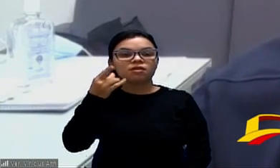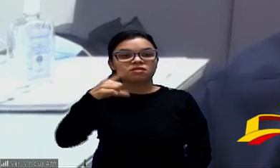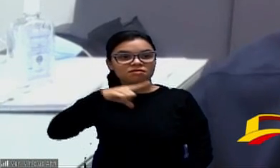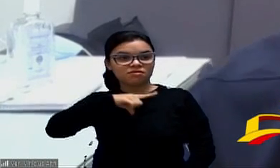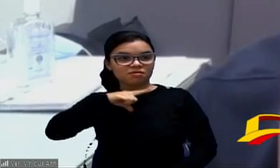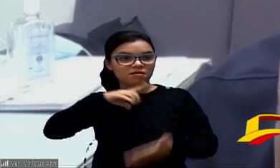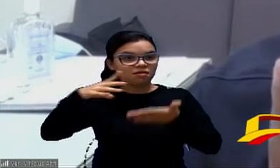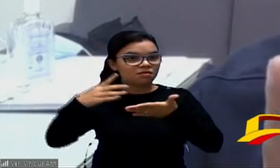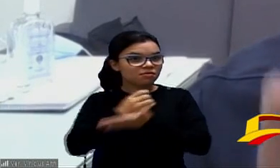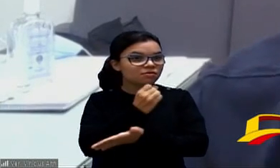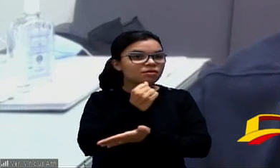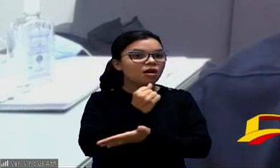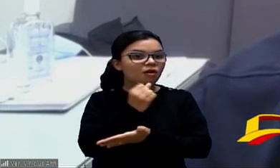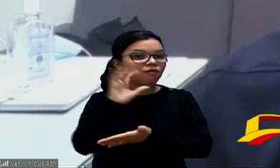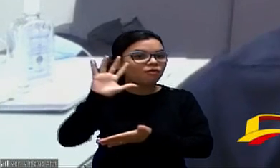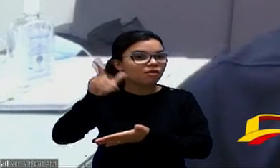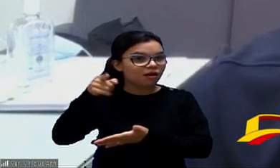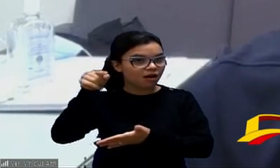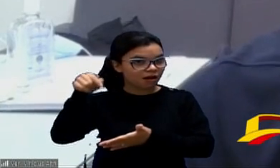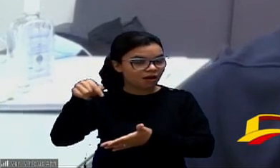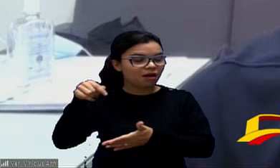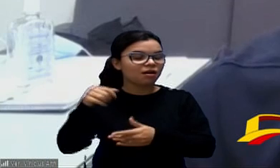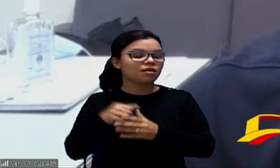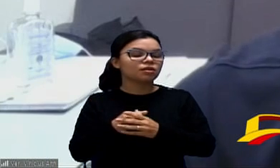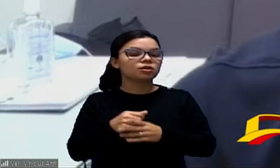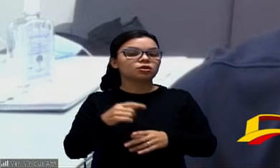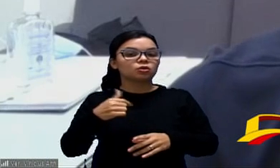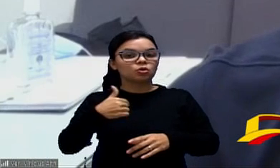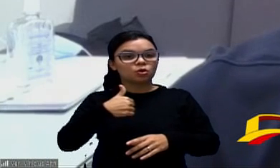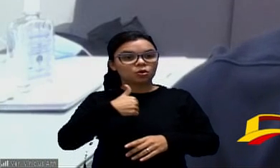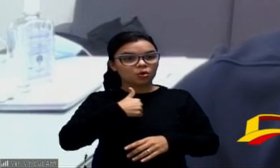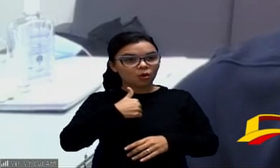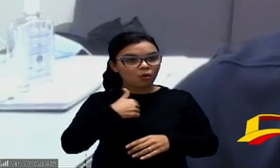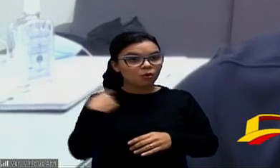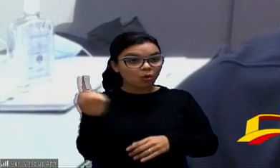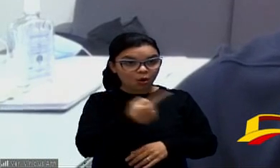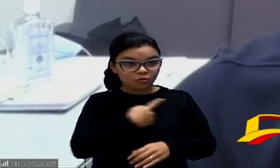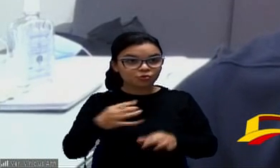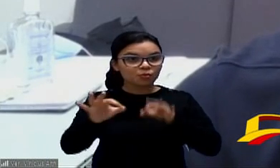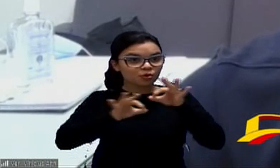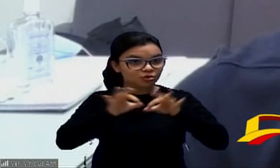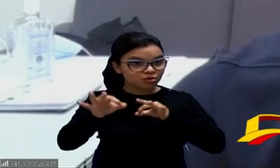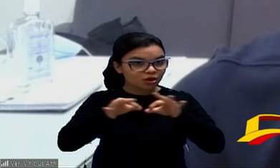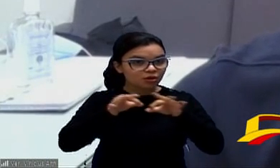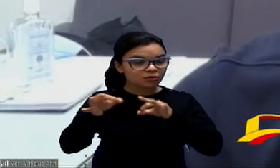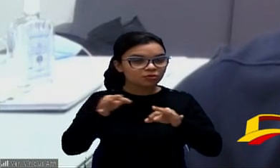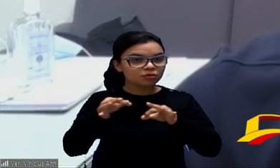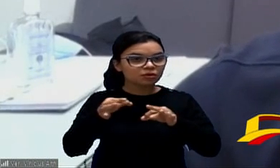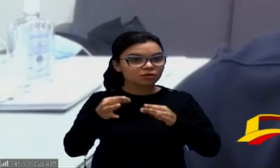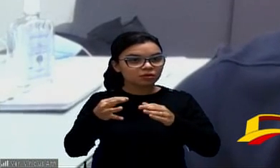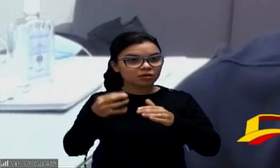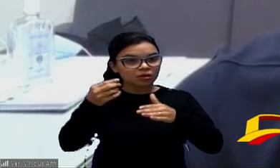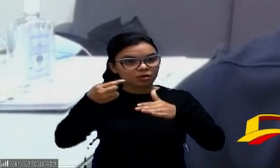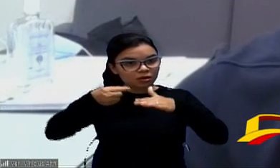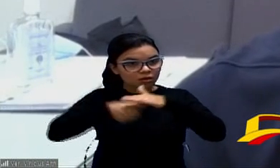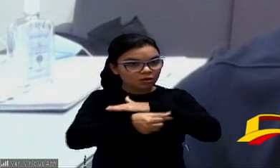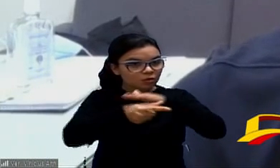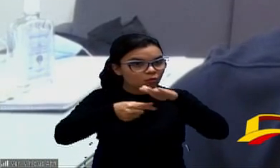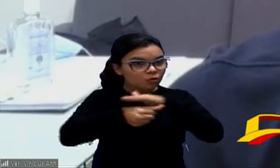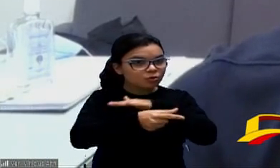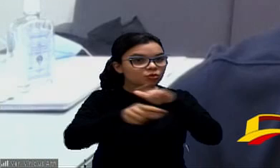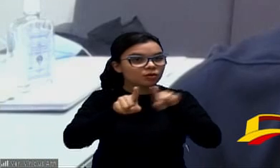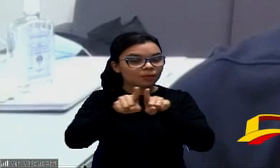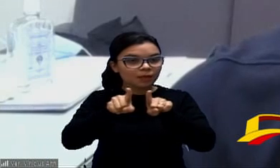Nunca teve recurso. Nosso projeto contempla recursos para a causa animal, campanhas de